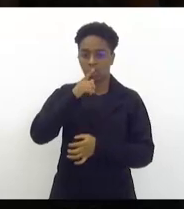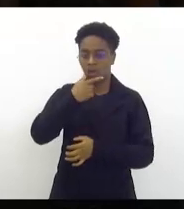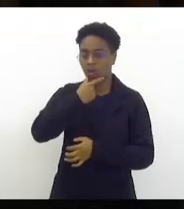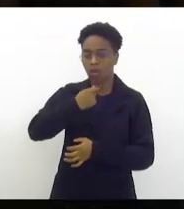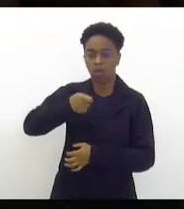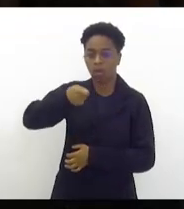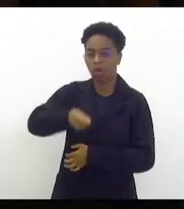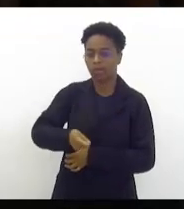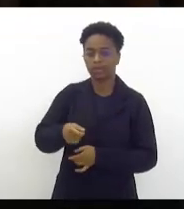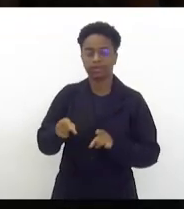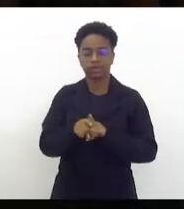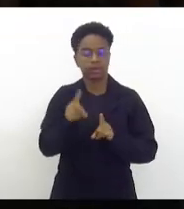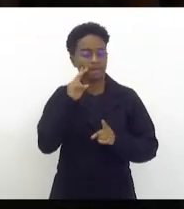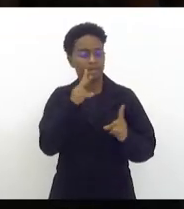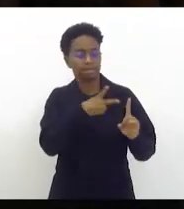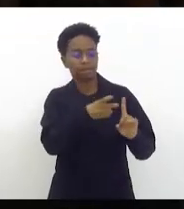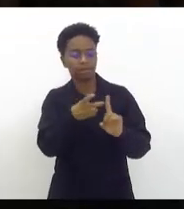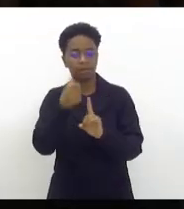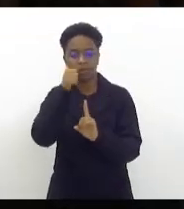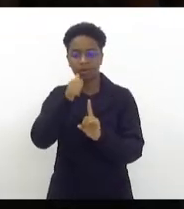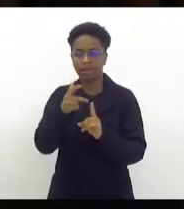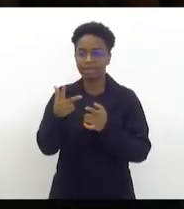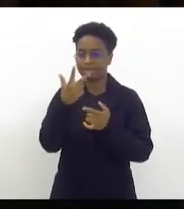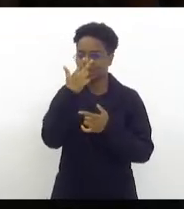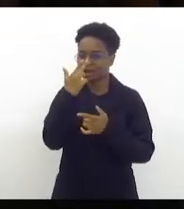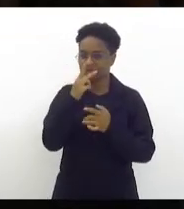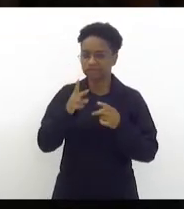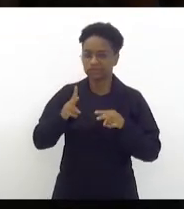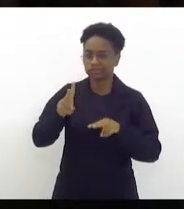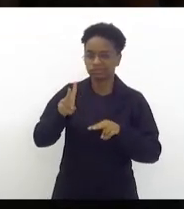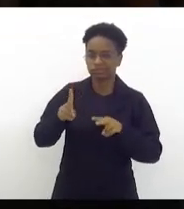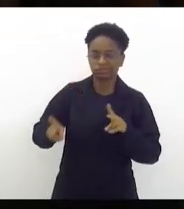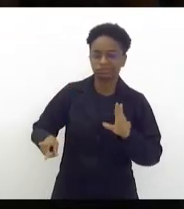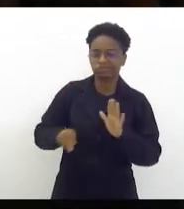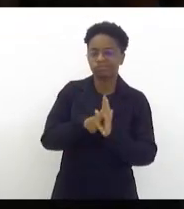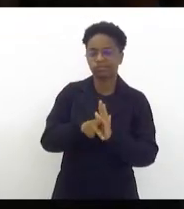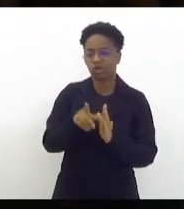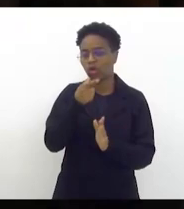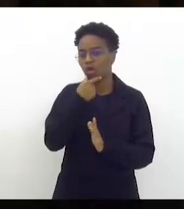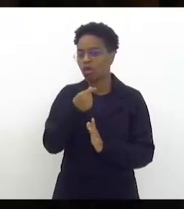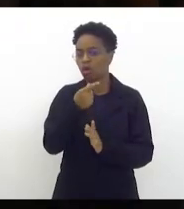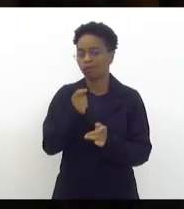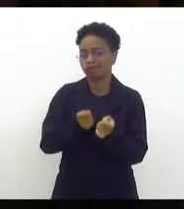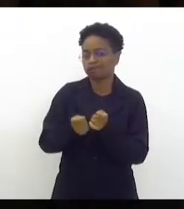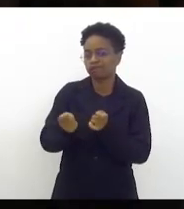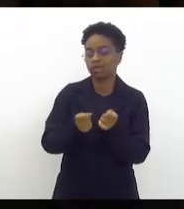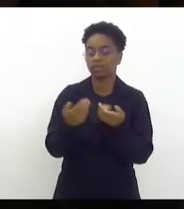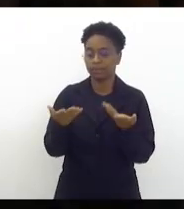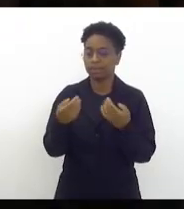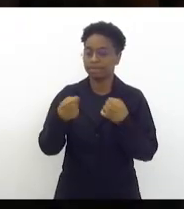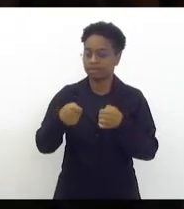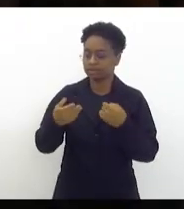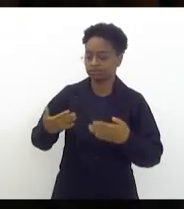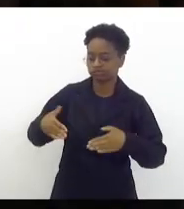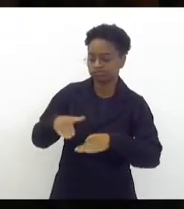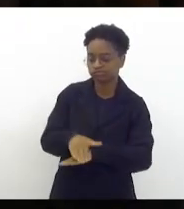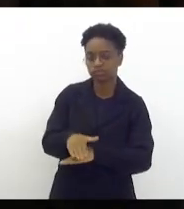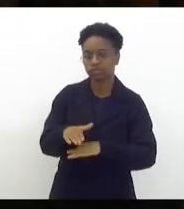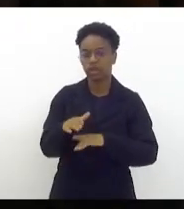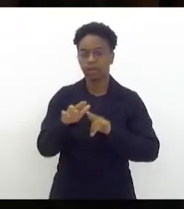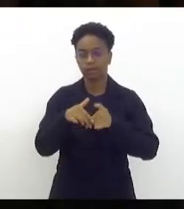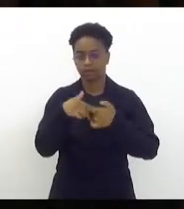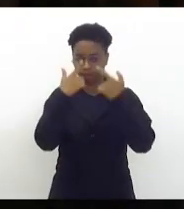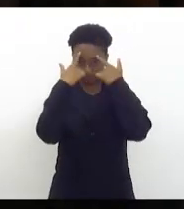se fossem propriedade dos homens e que, portanto, elas deveriam se curvar diante de toda a sua